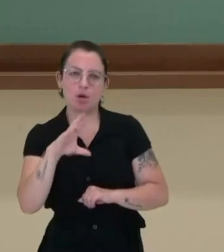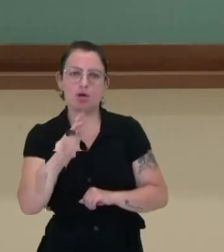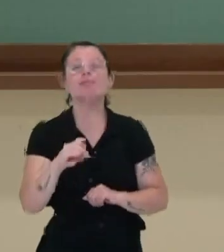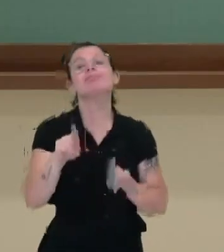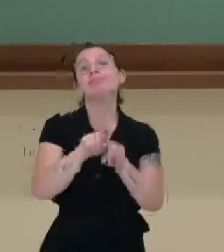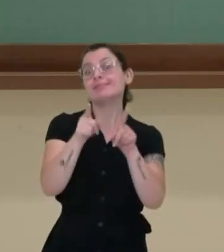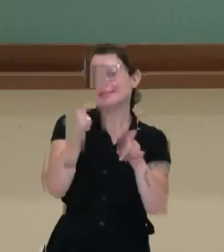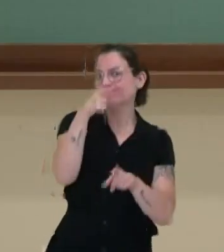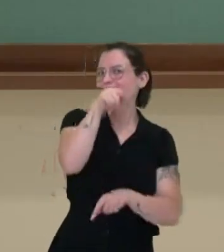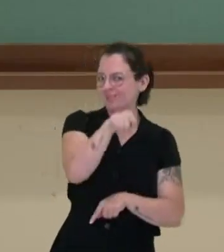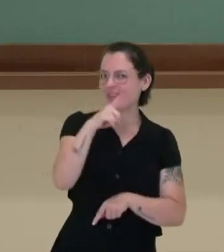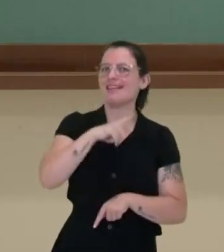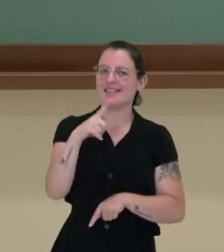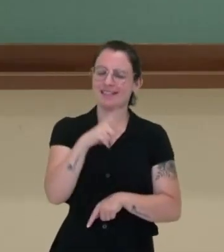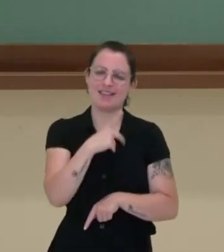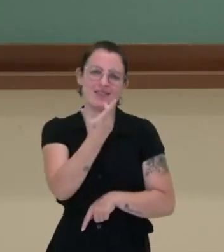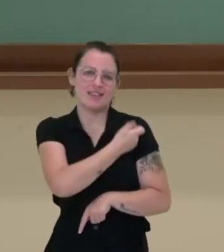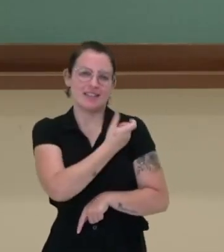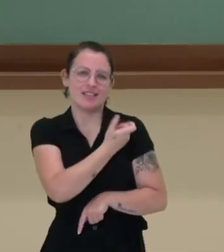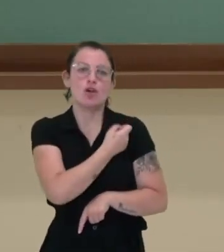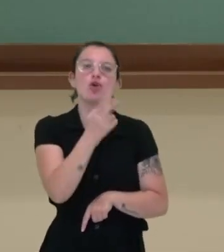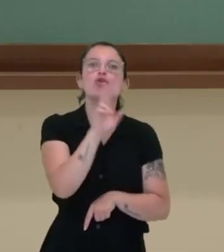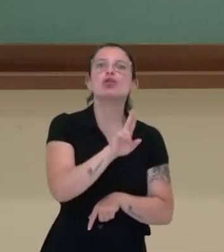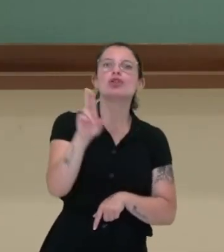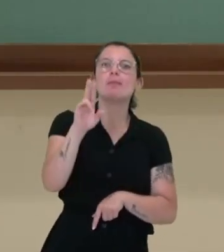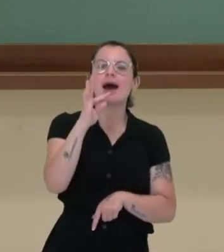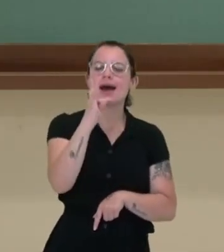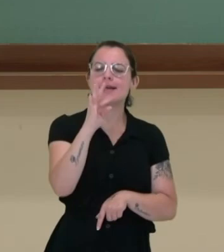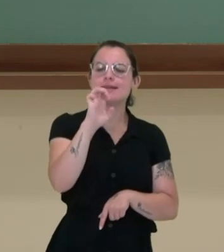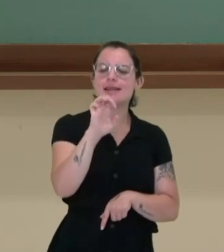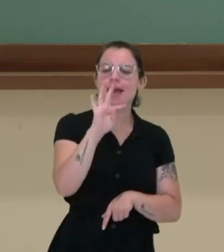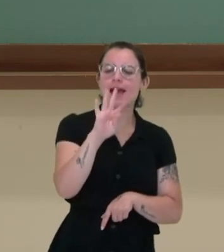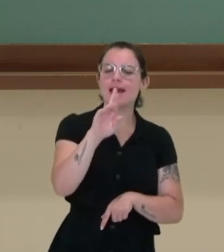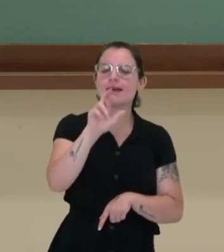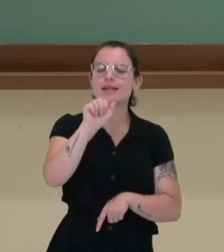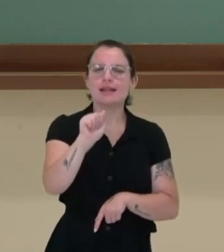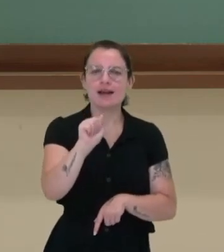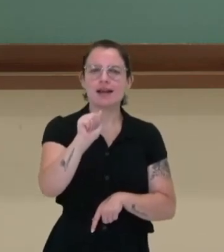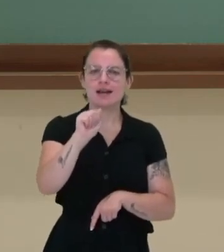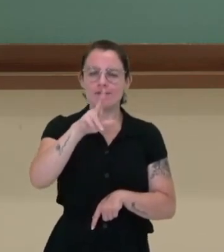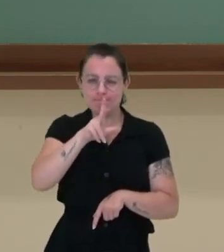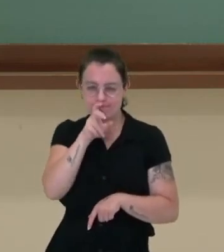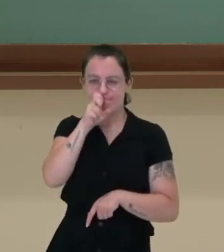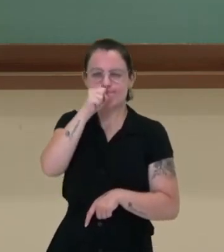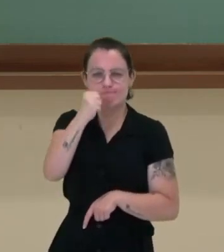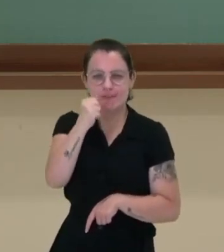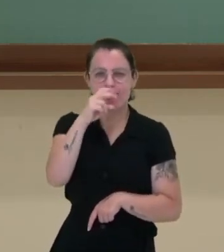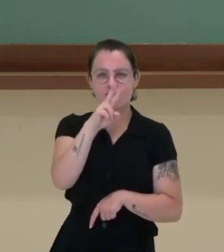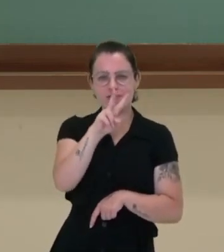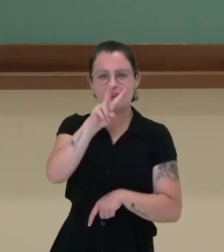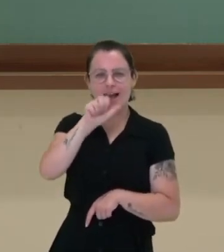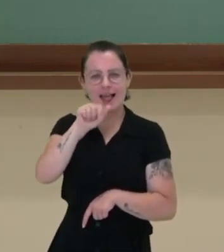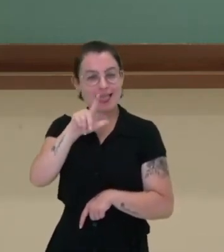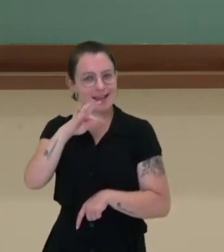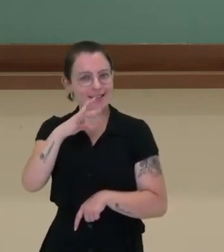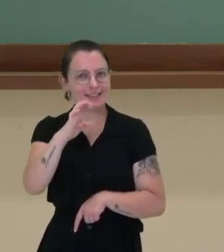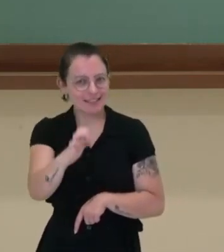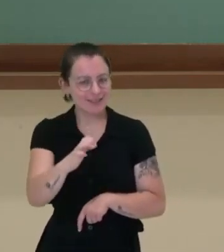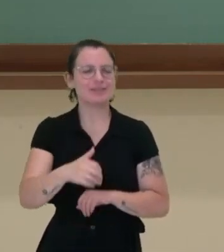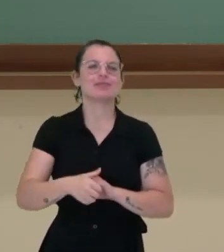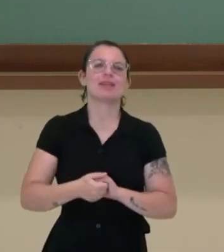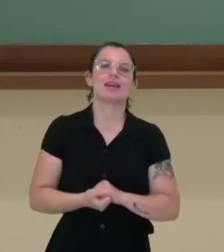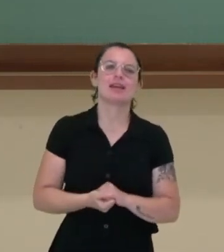nós temos a vacina tetravalente. Opa, com esse nome ela tem que ser valente mesmo, né? Tetravalente.